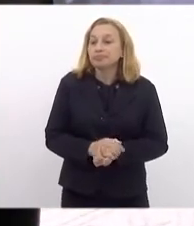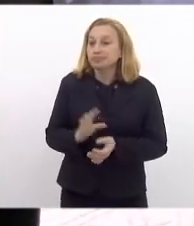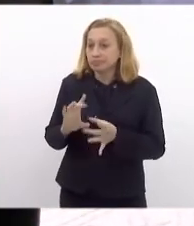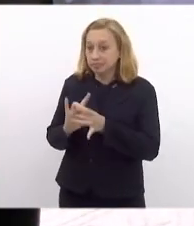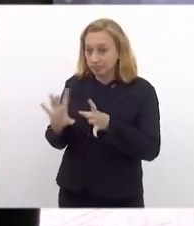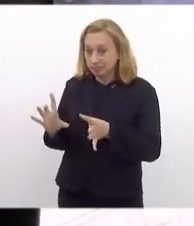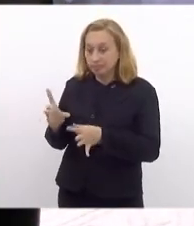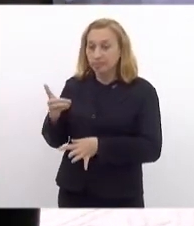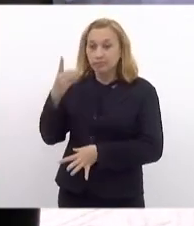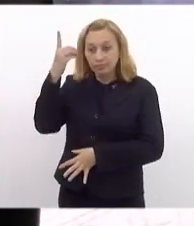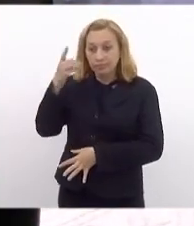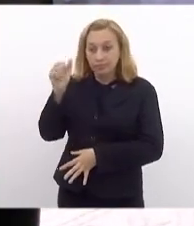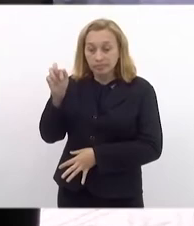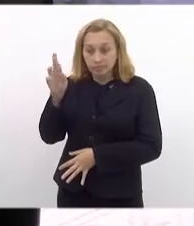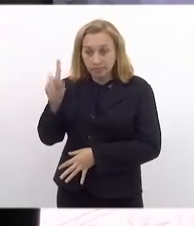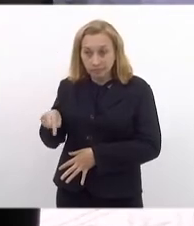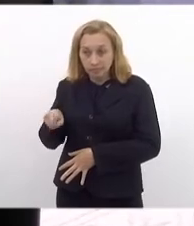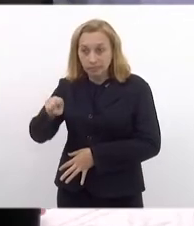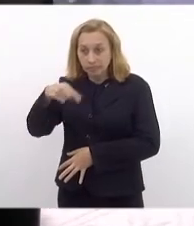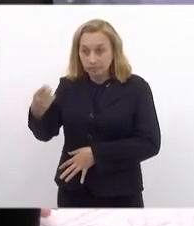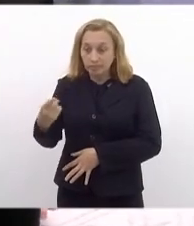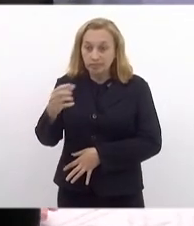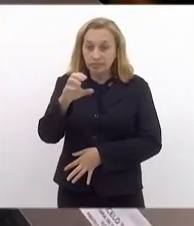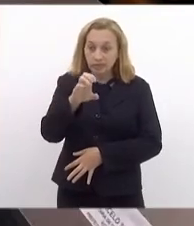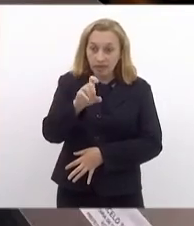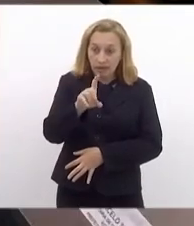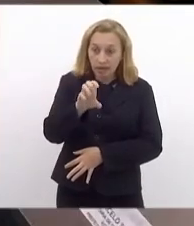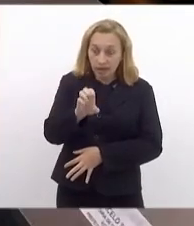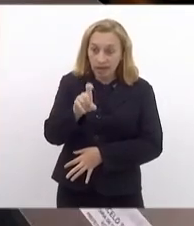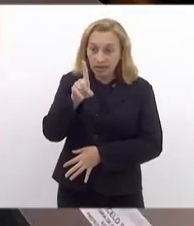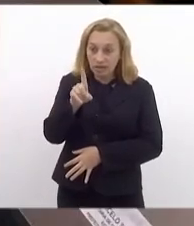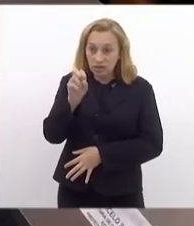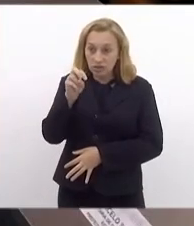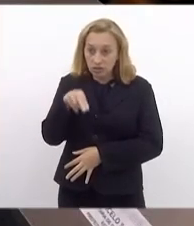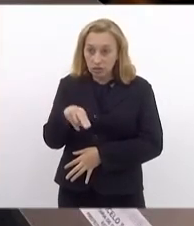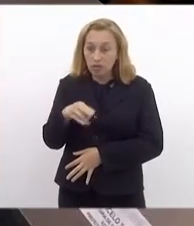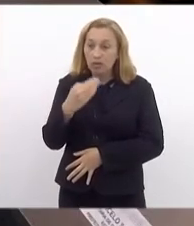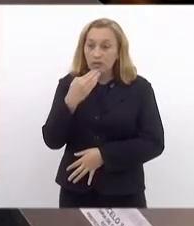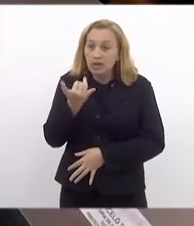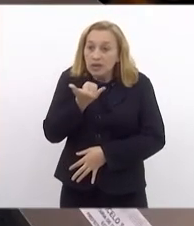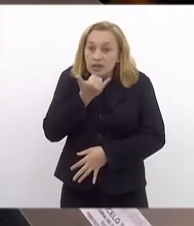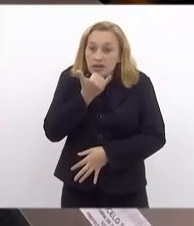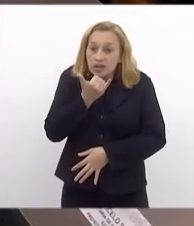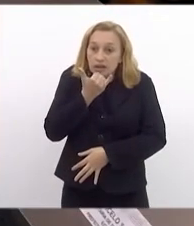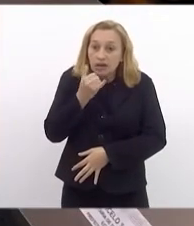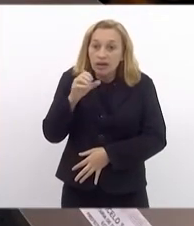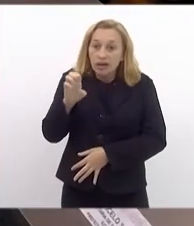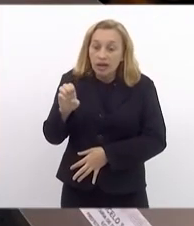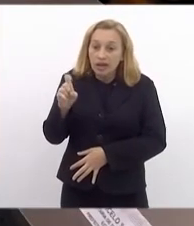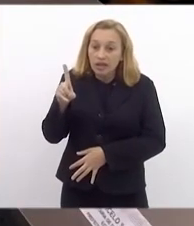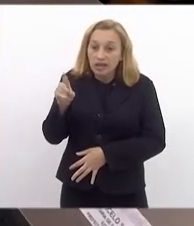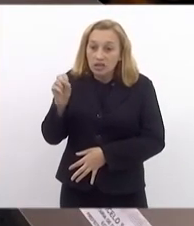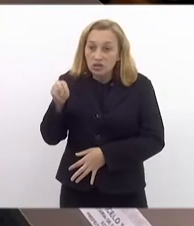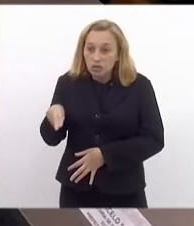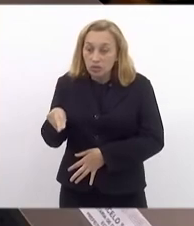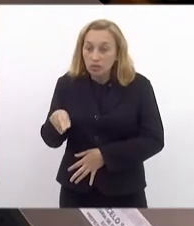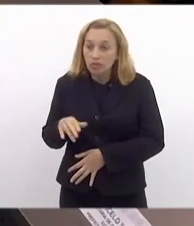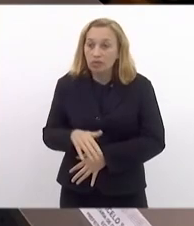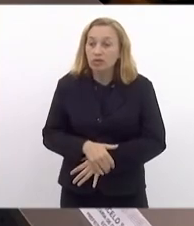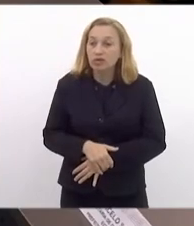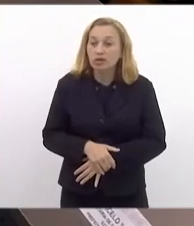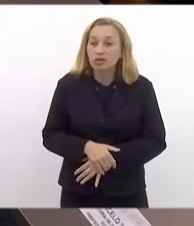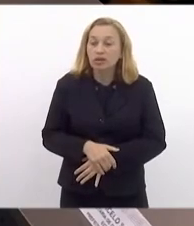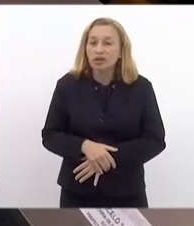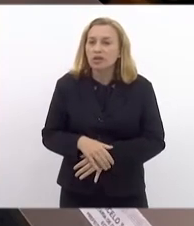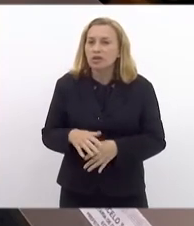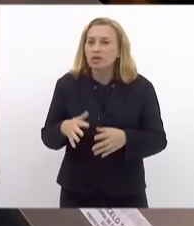aparte o deputado André passar em seguida para o Edson Valadão é eu eu vou pedir até perdão Edson Edson porque minha vida